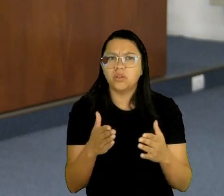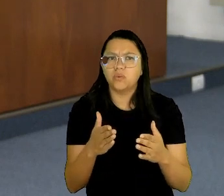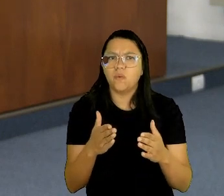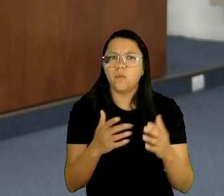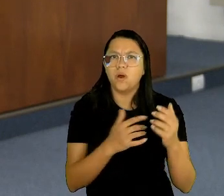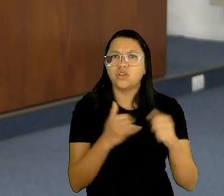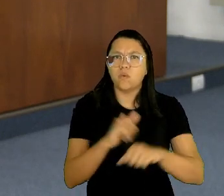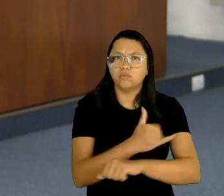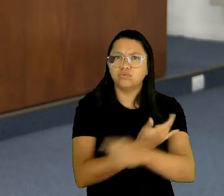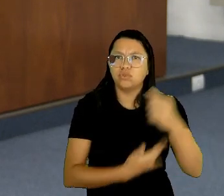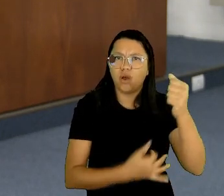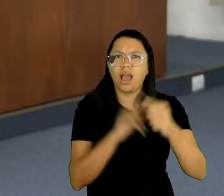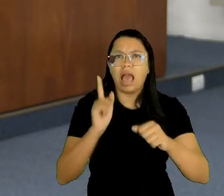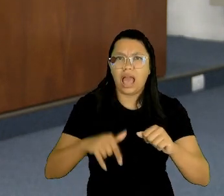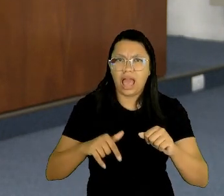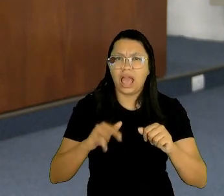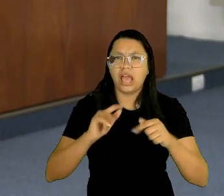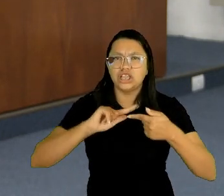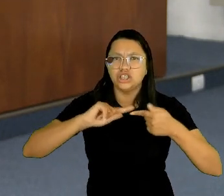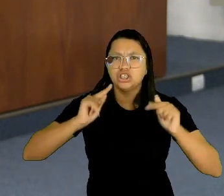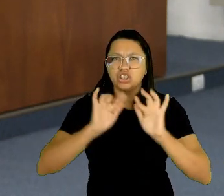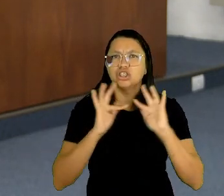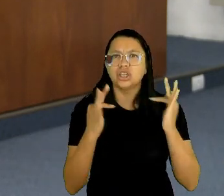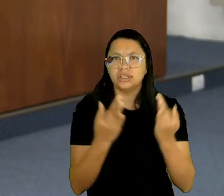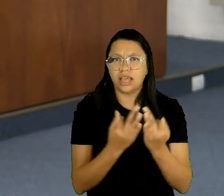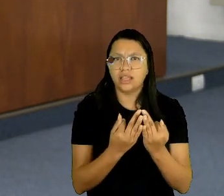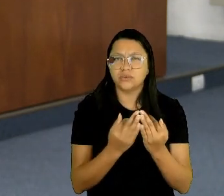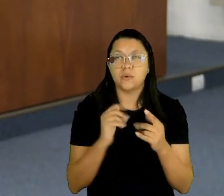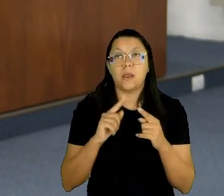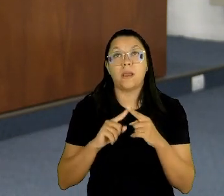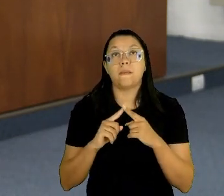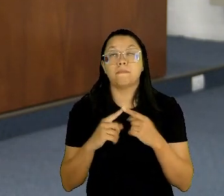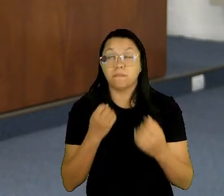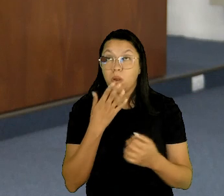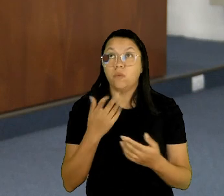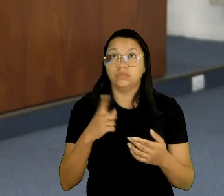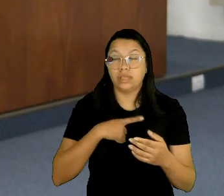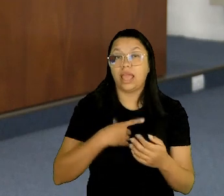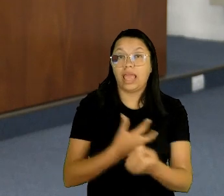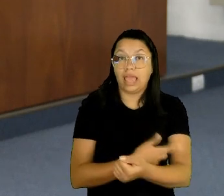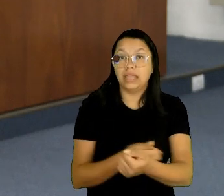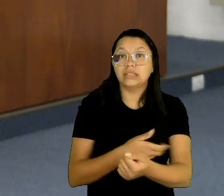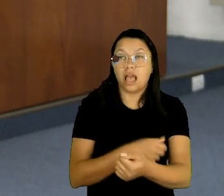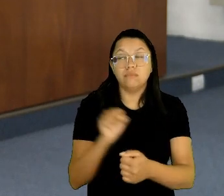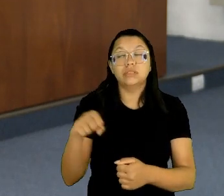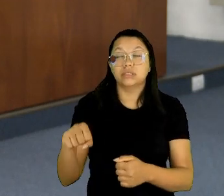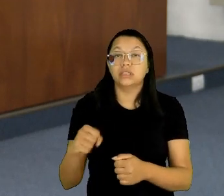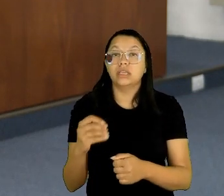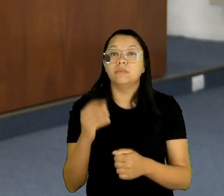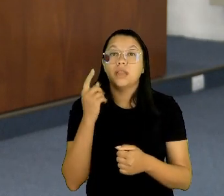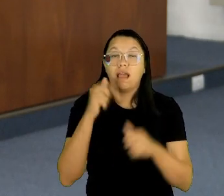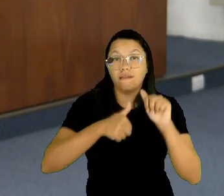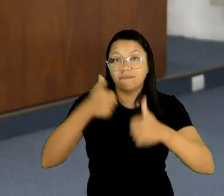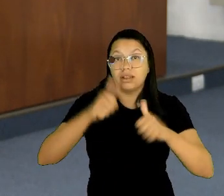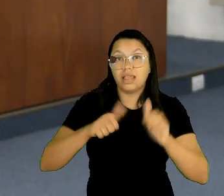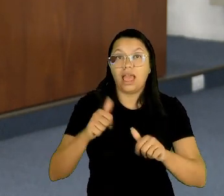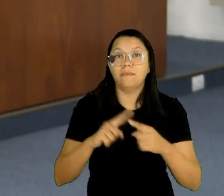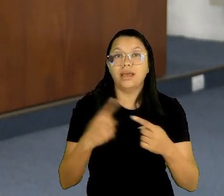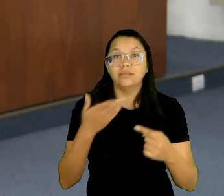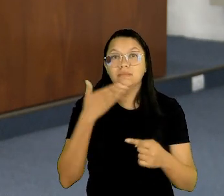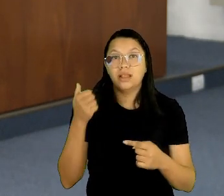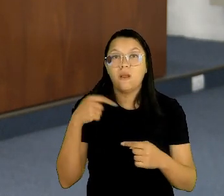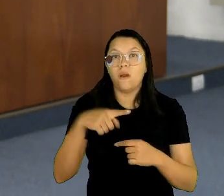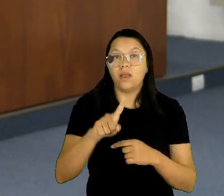colesterol é genético? Existe teste genético hoje em dia para muita coisa, mas o mais importante é a avaliação clínica do